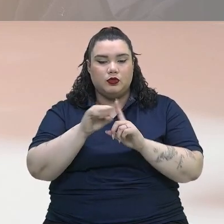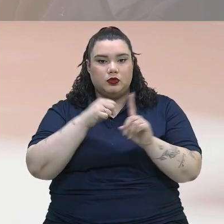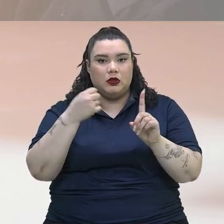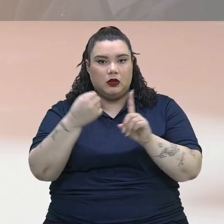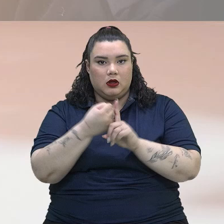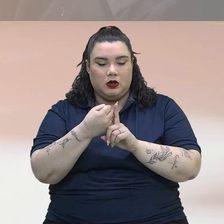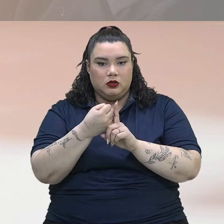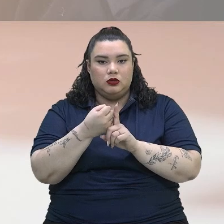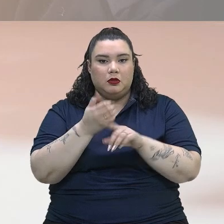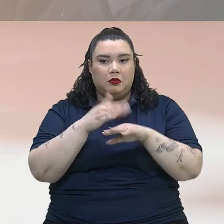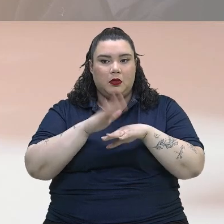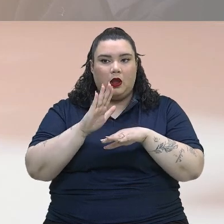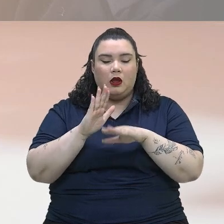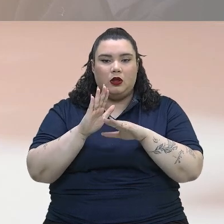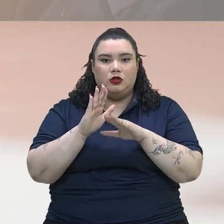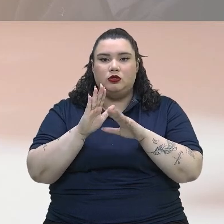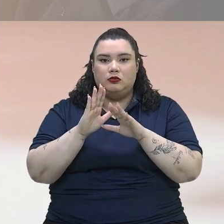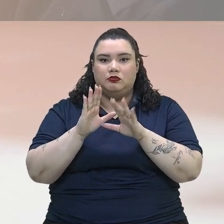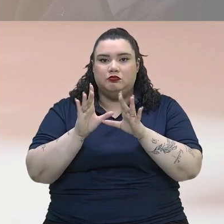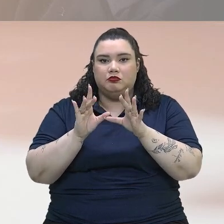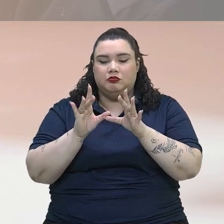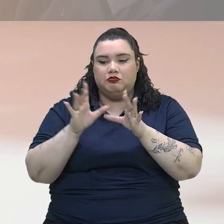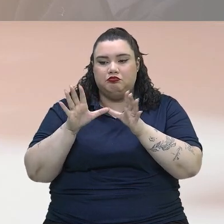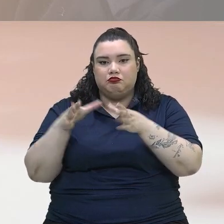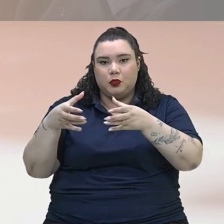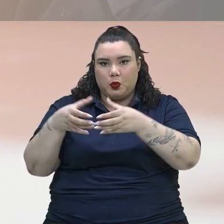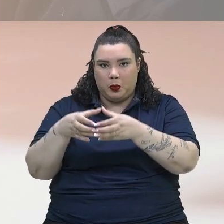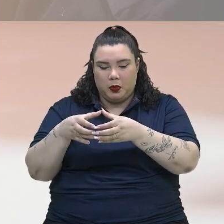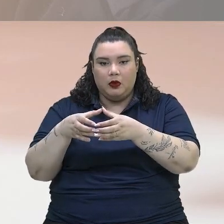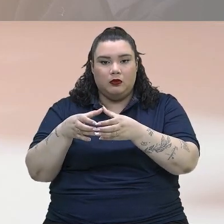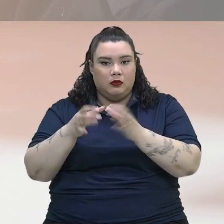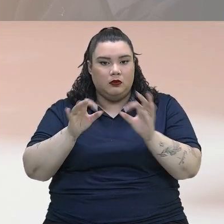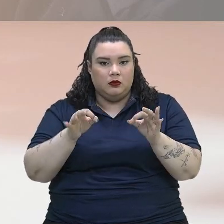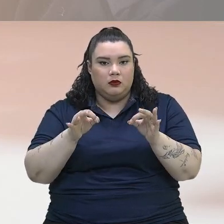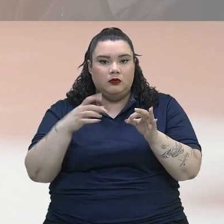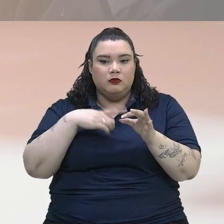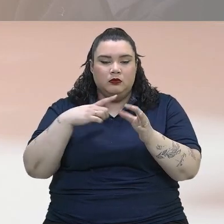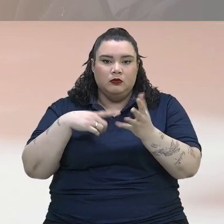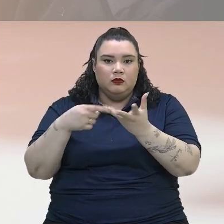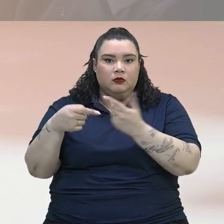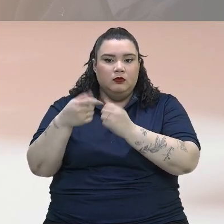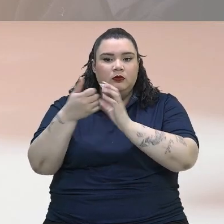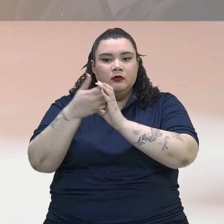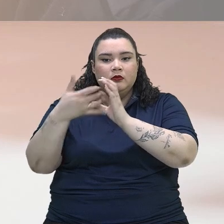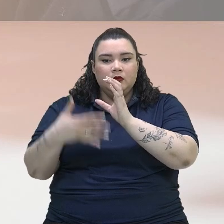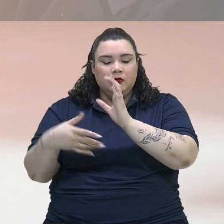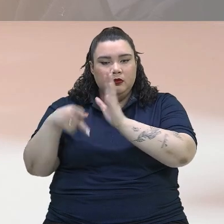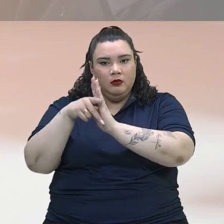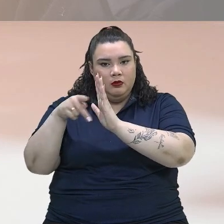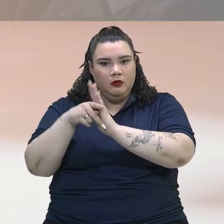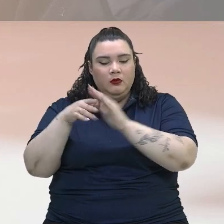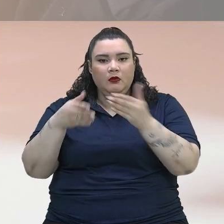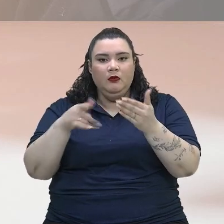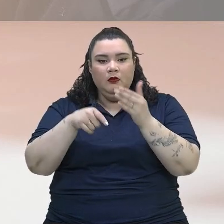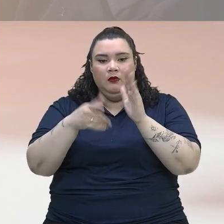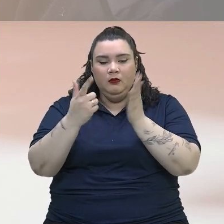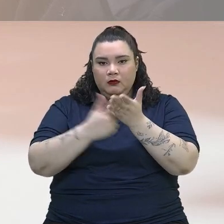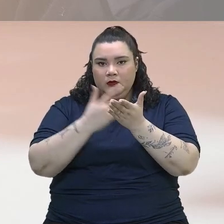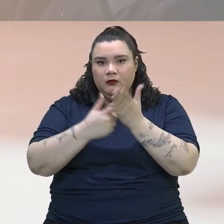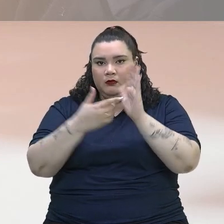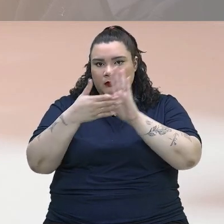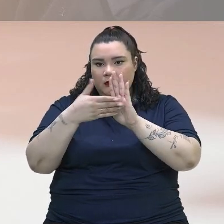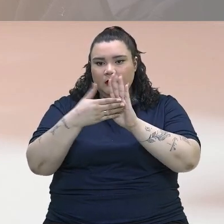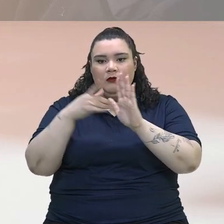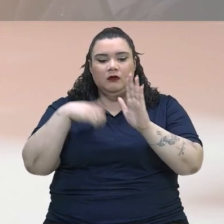lá, dentro dessa obra dele, ele vai desenvolver, né, vai discutir e